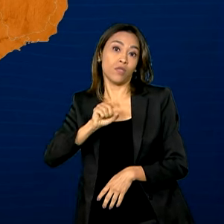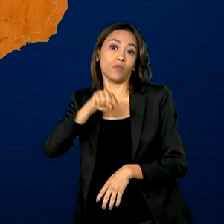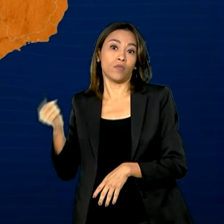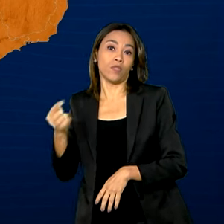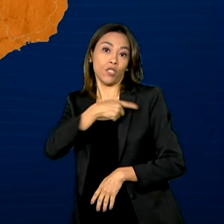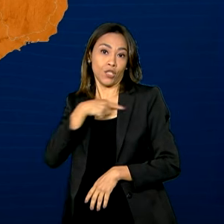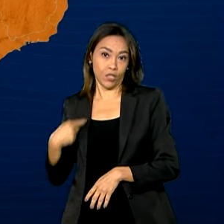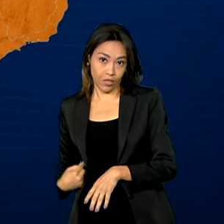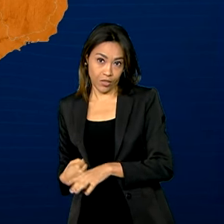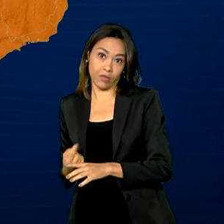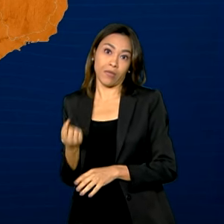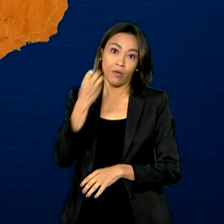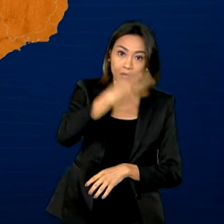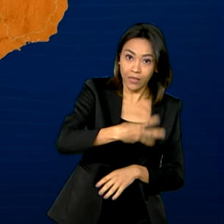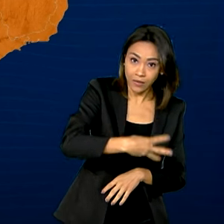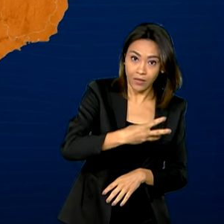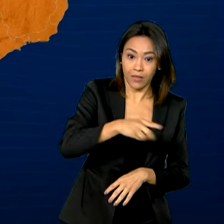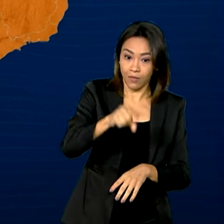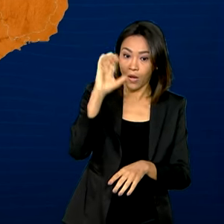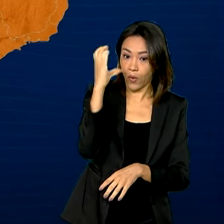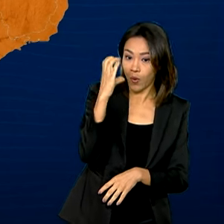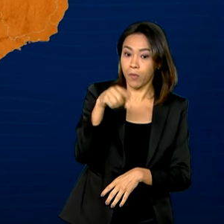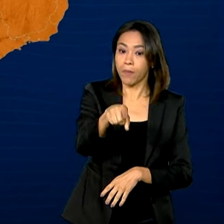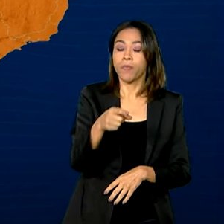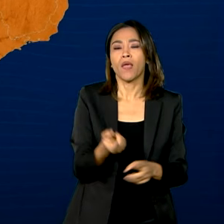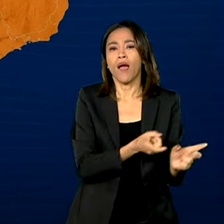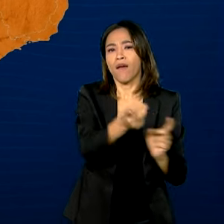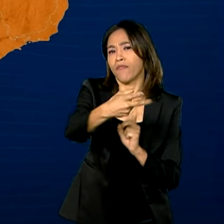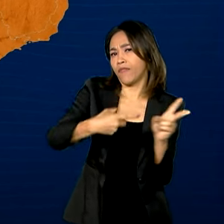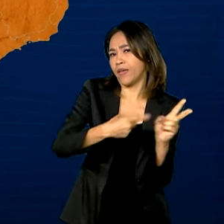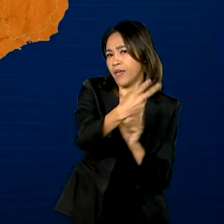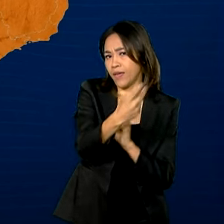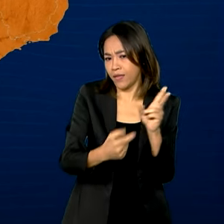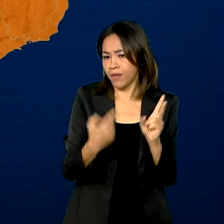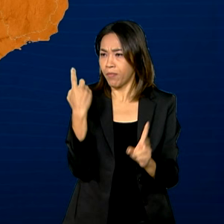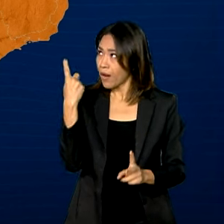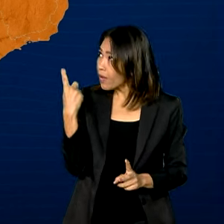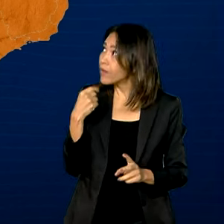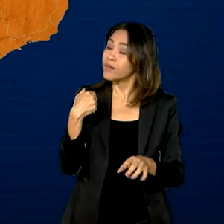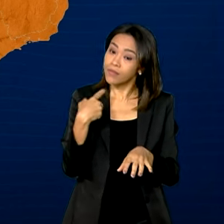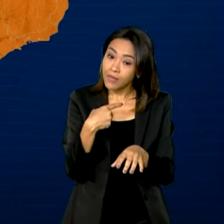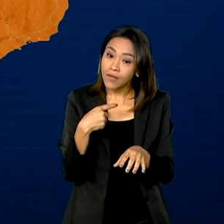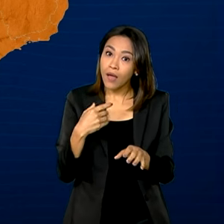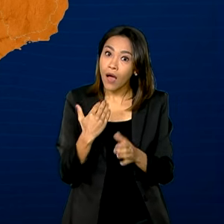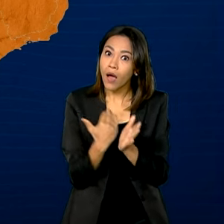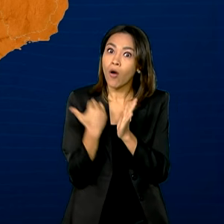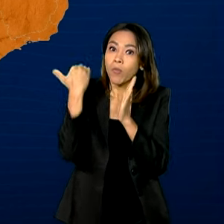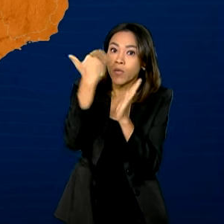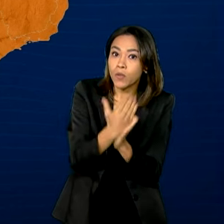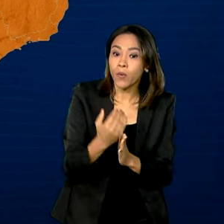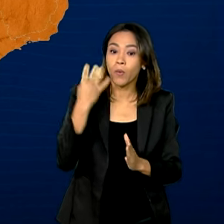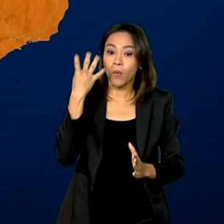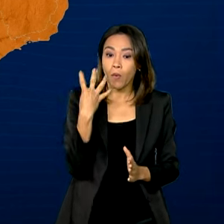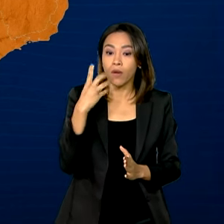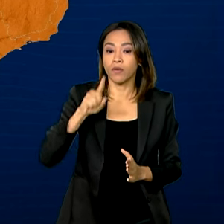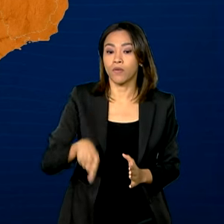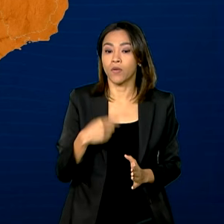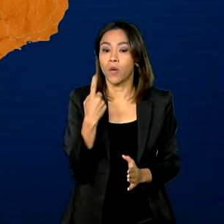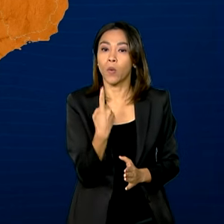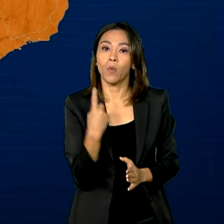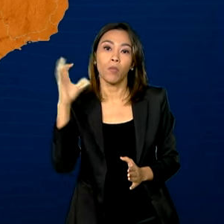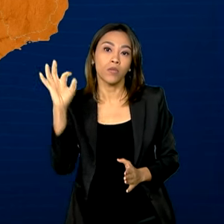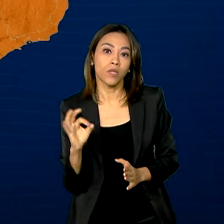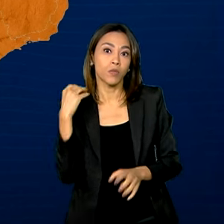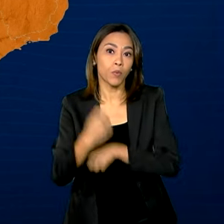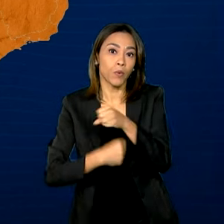China. De acordo com a Apex Brasil, as exportações brasileiras para o país cresceram em média 4,1% ao